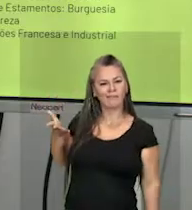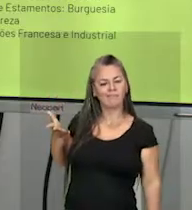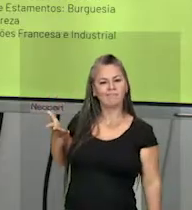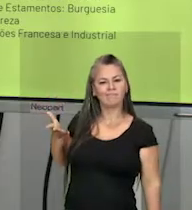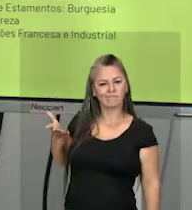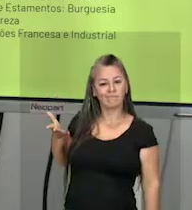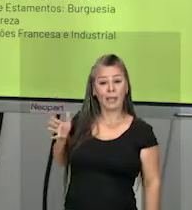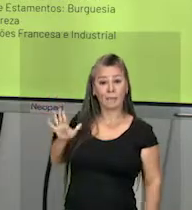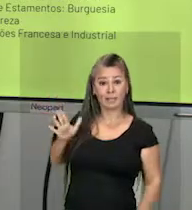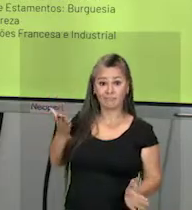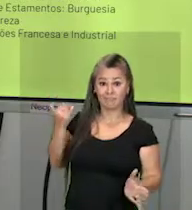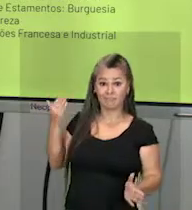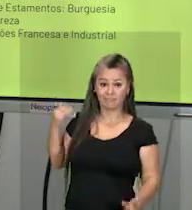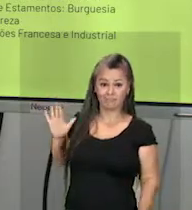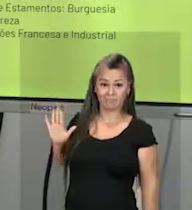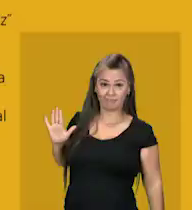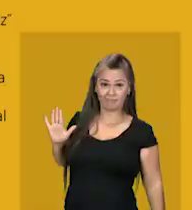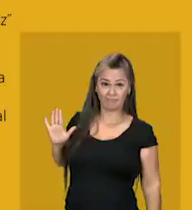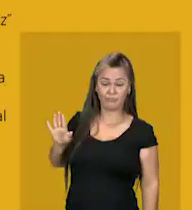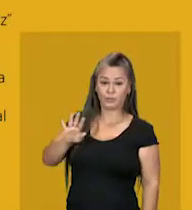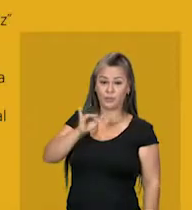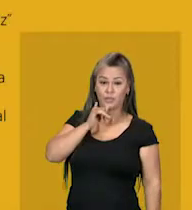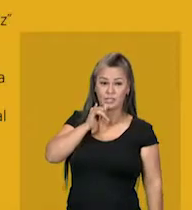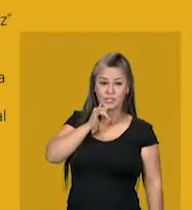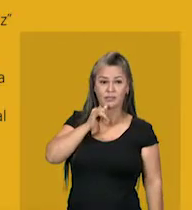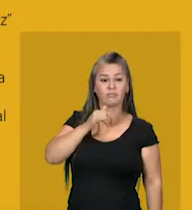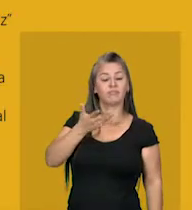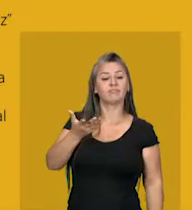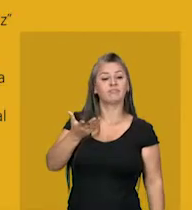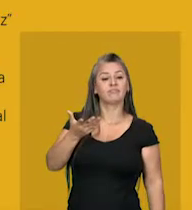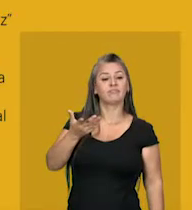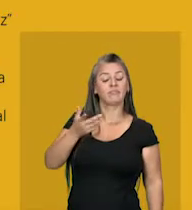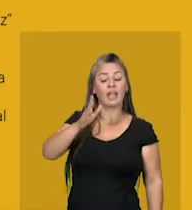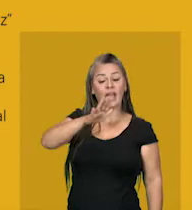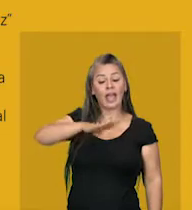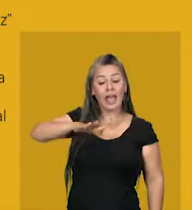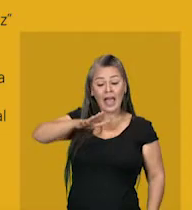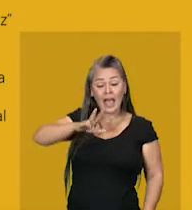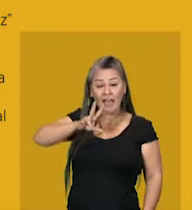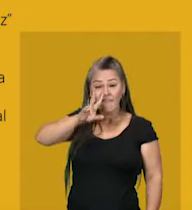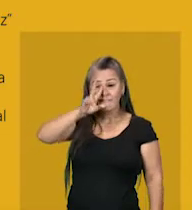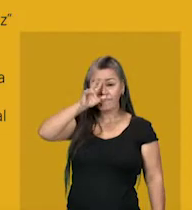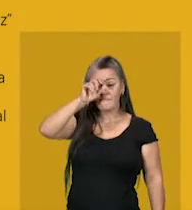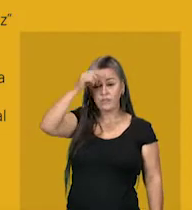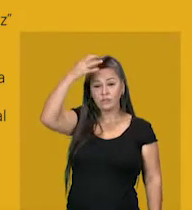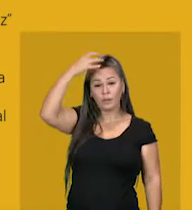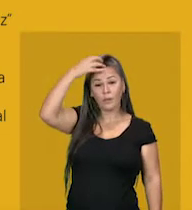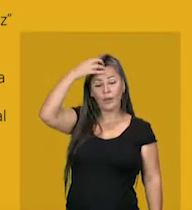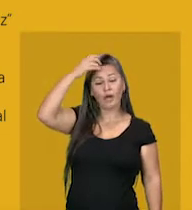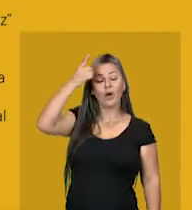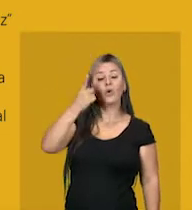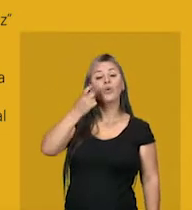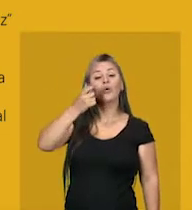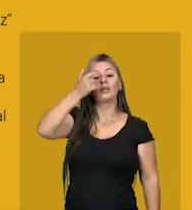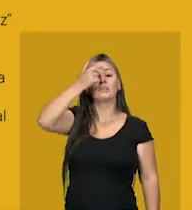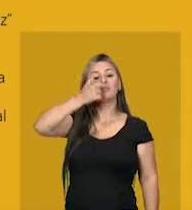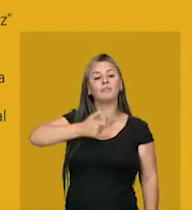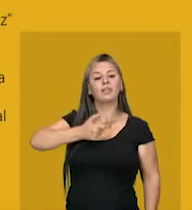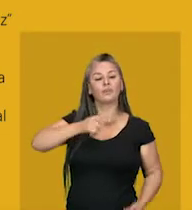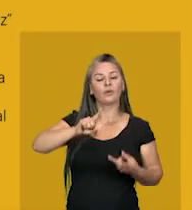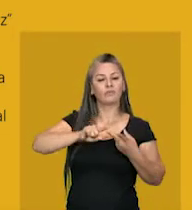Então, é uma unidade territorial, né, que se coloca, que se impõe, que centraliza o poder na mão do rei. A função do Estado é